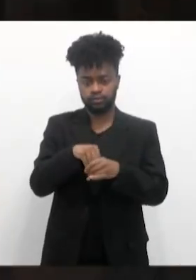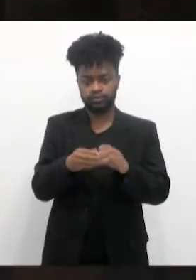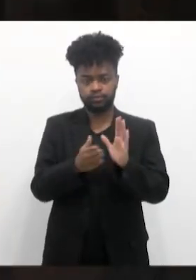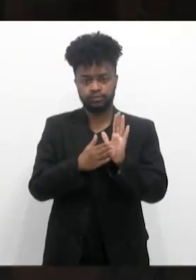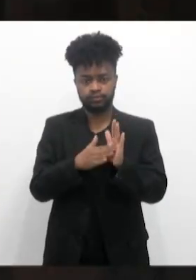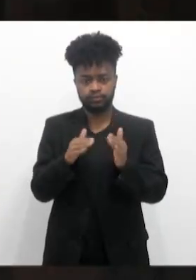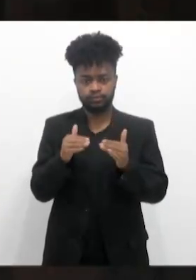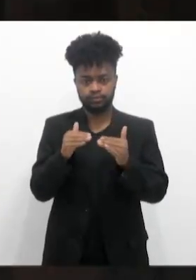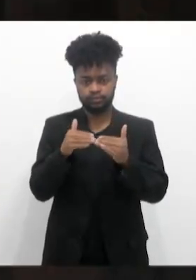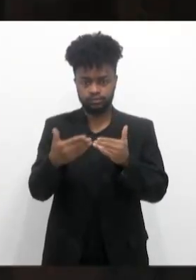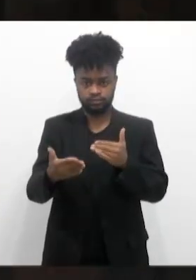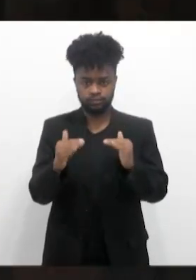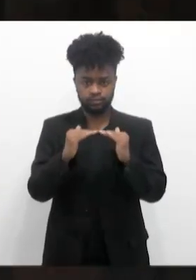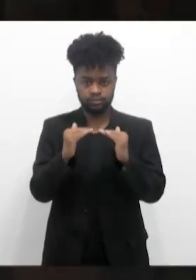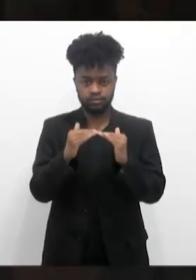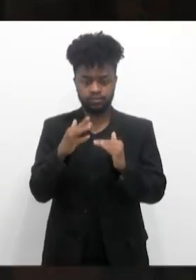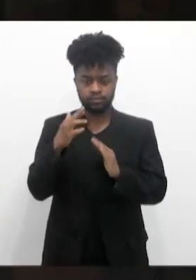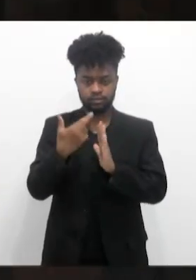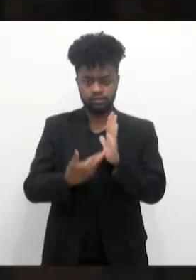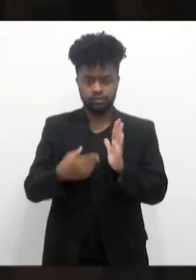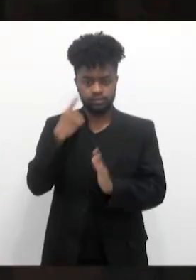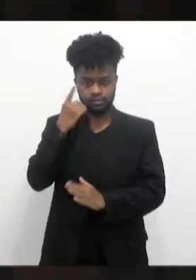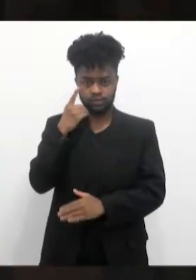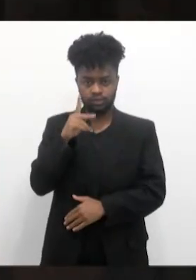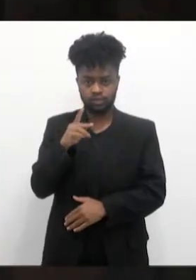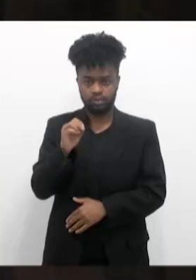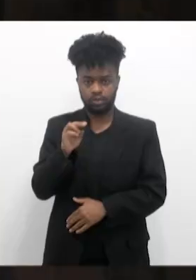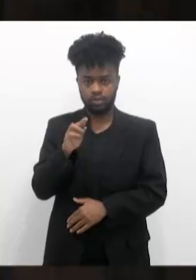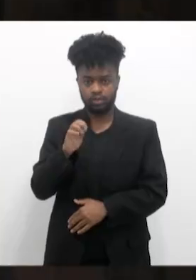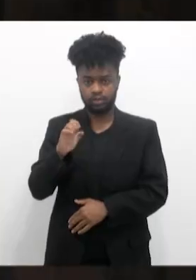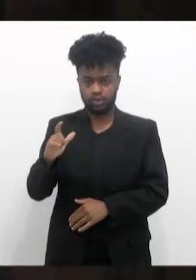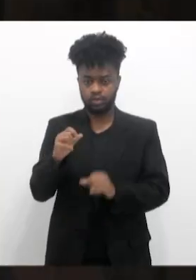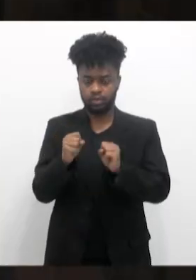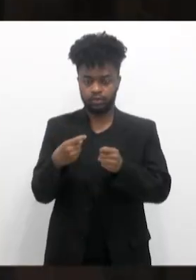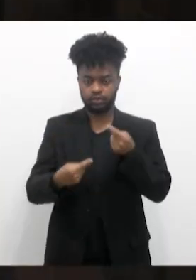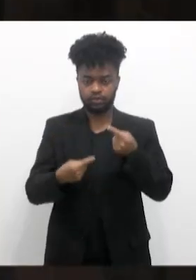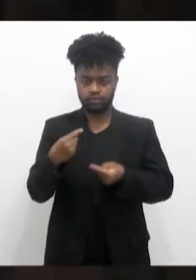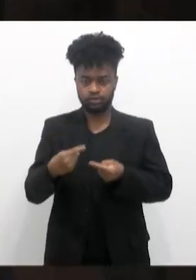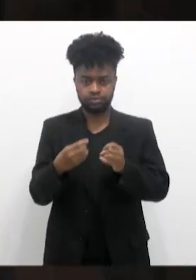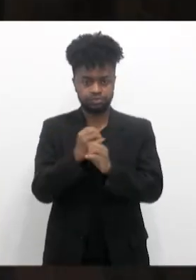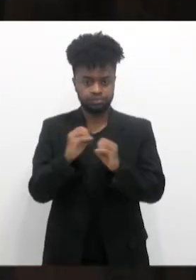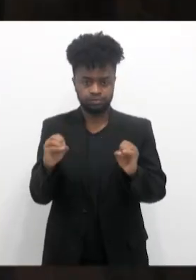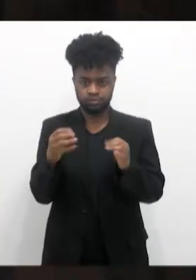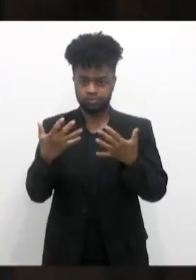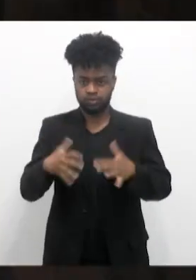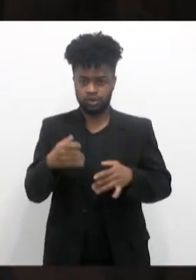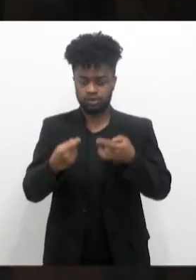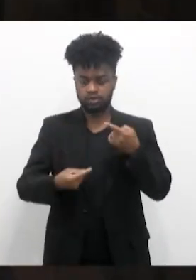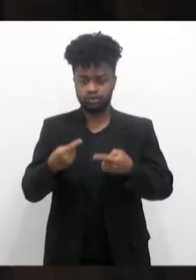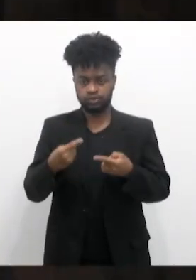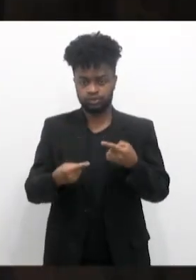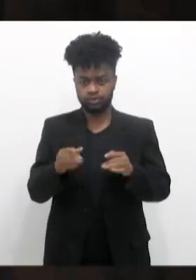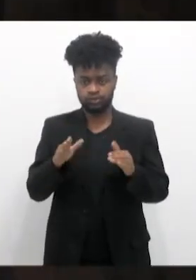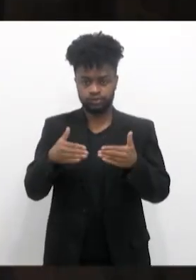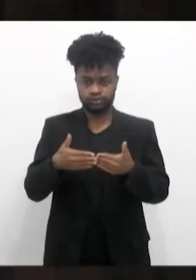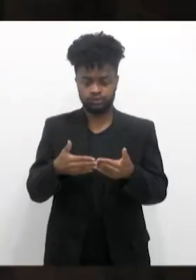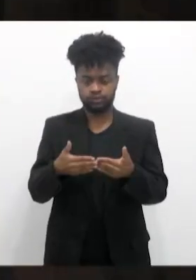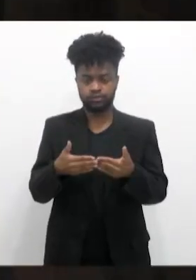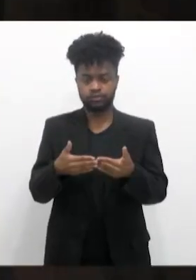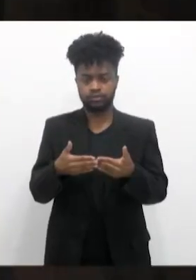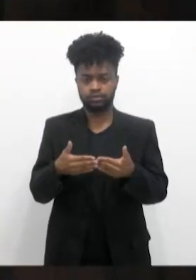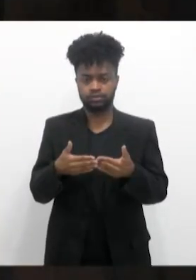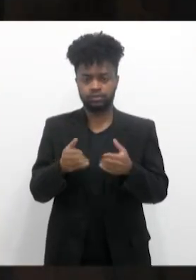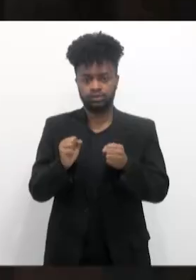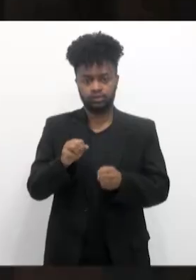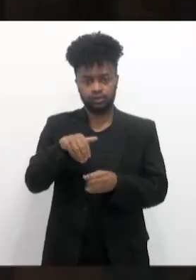Externa, favorável. Relator, deputado Felipe Pobel. Em discussão. Não havendo quem queira discutir, encerrada a